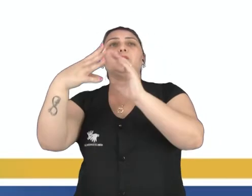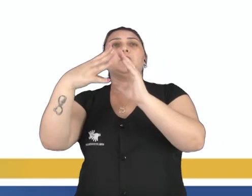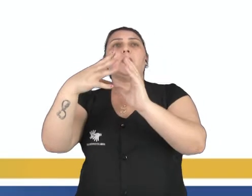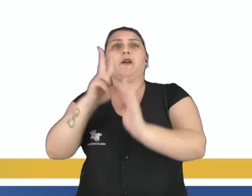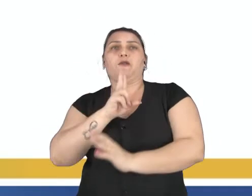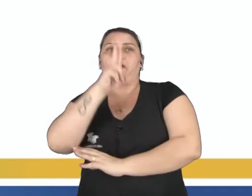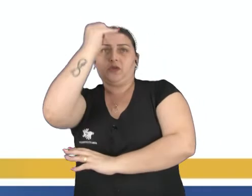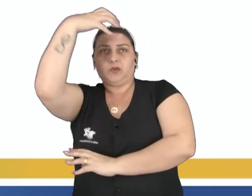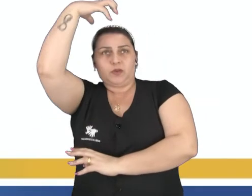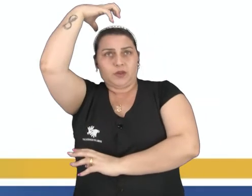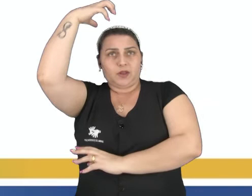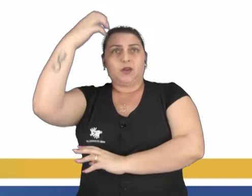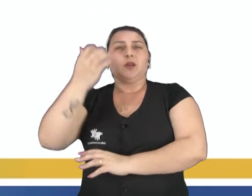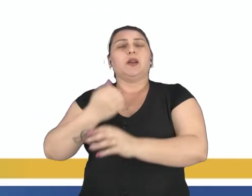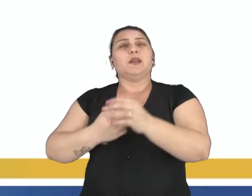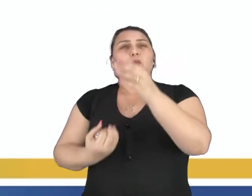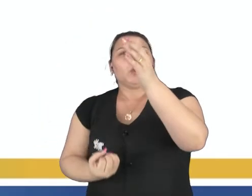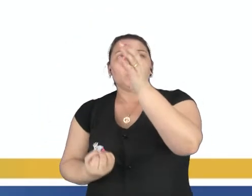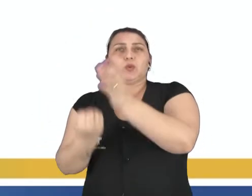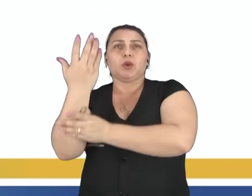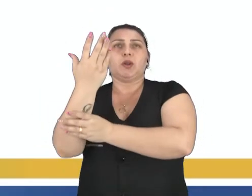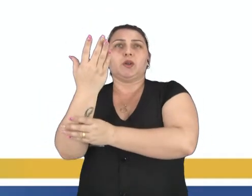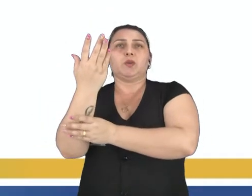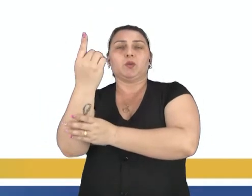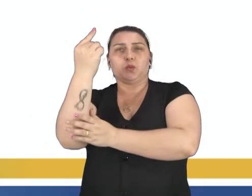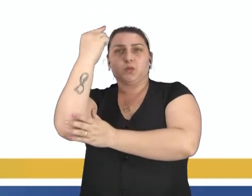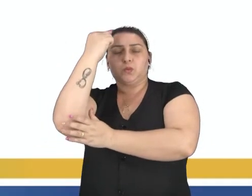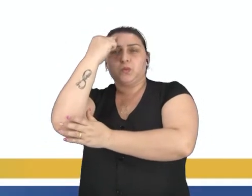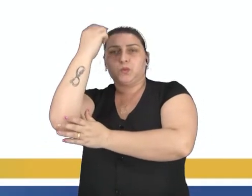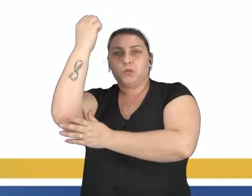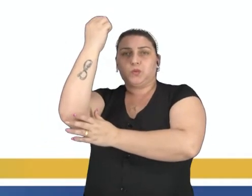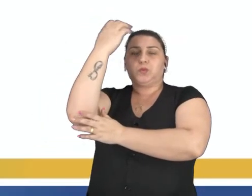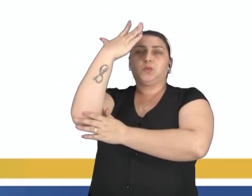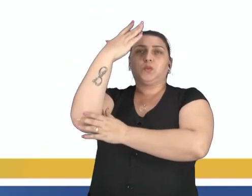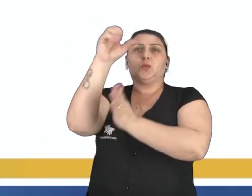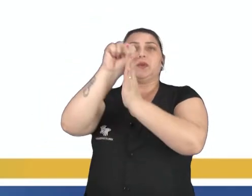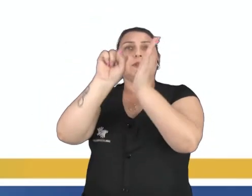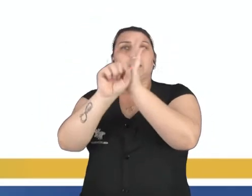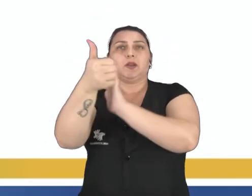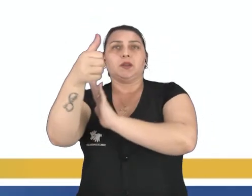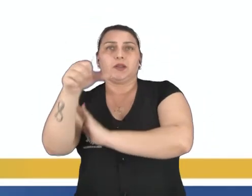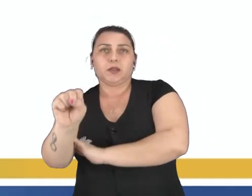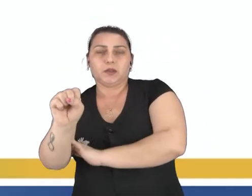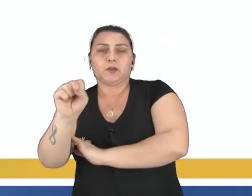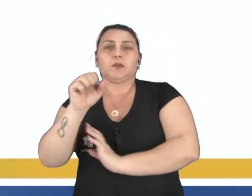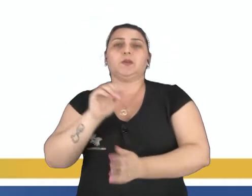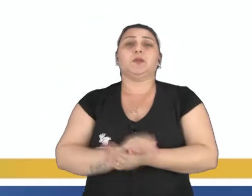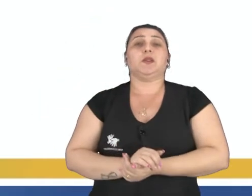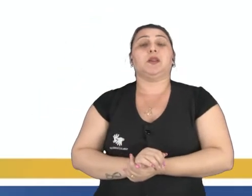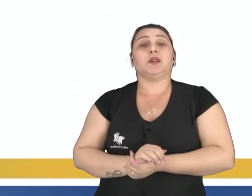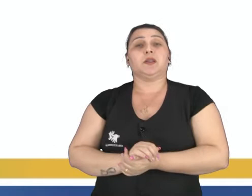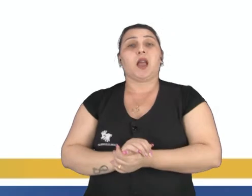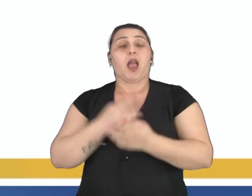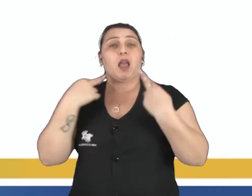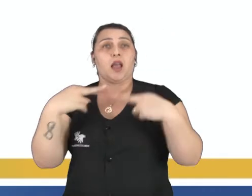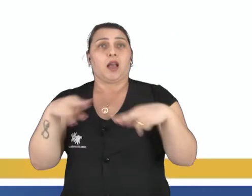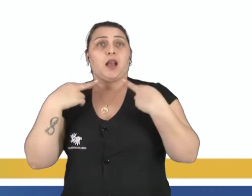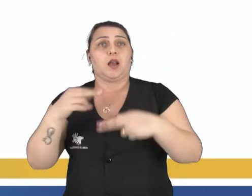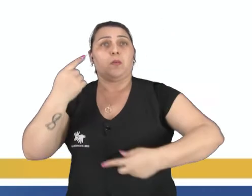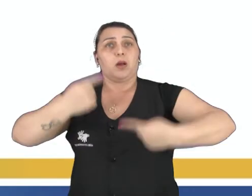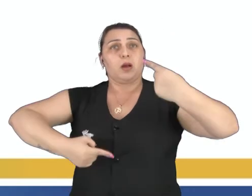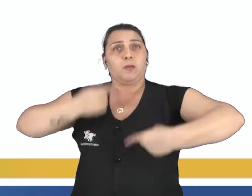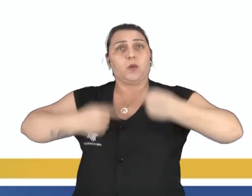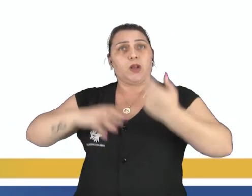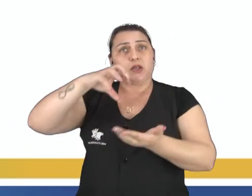antigo regime até o surgimento do período iluminista, que já vai surgir no século XVIII. Criticou a política